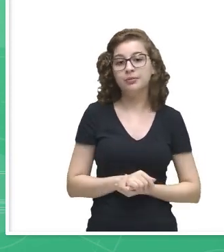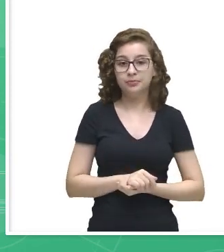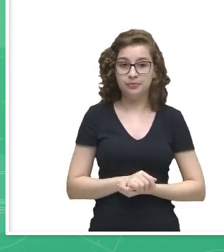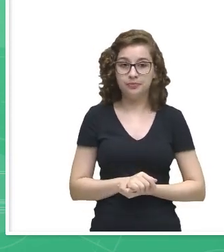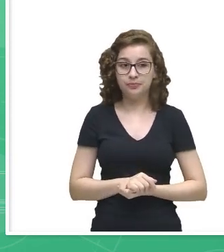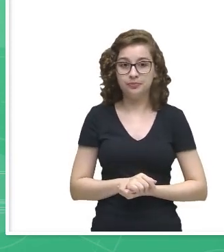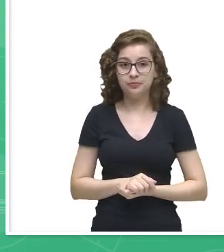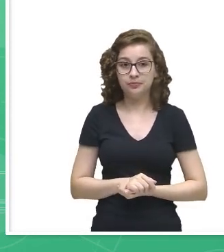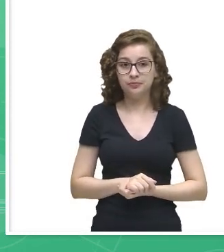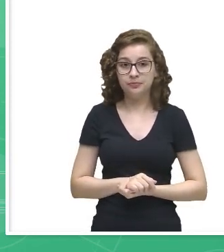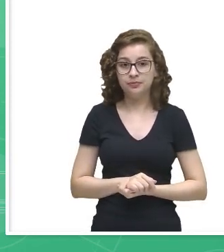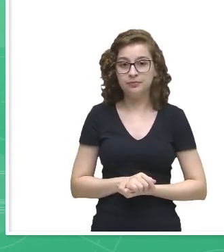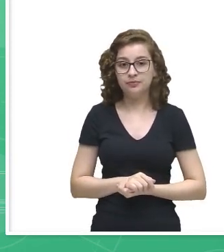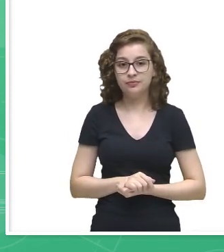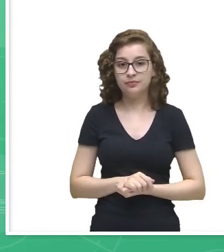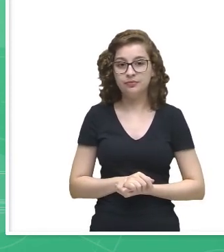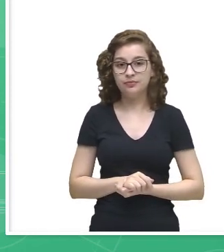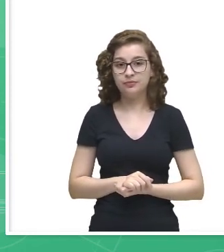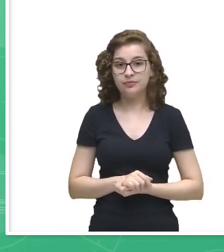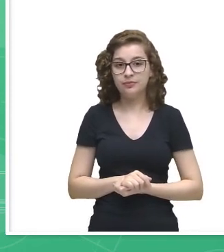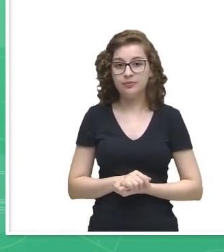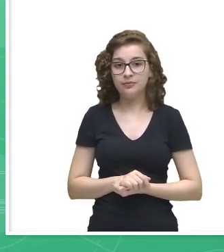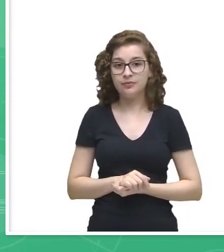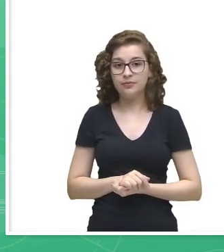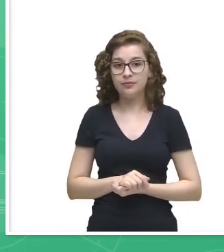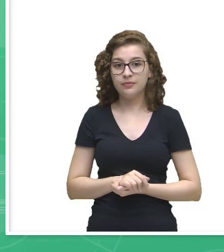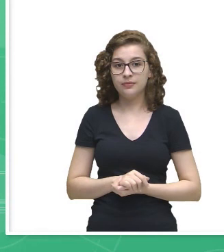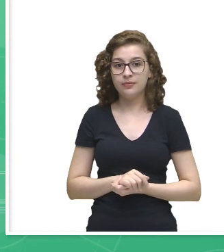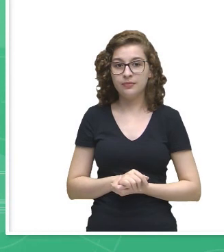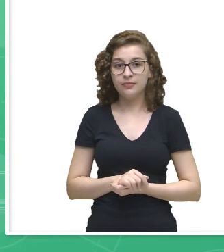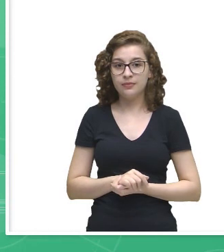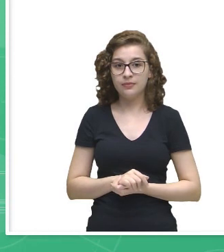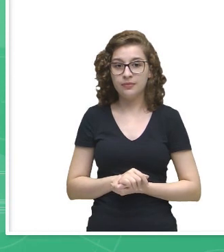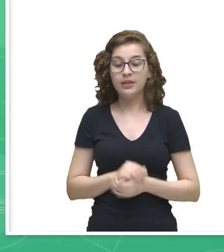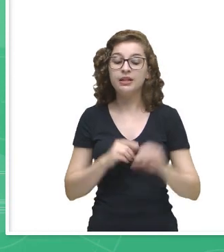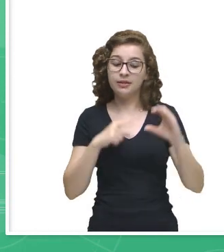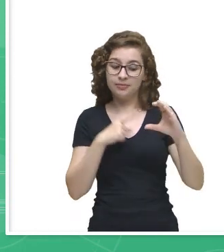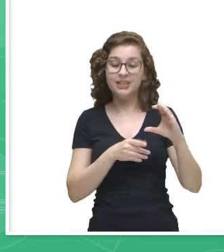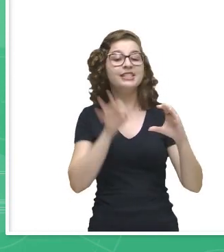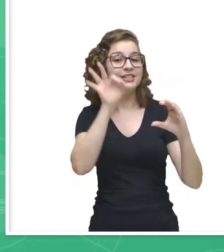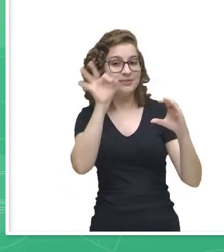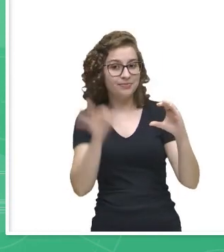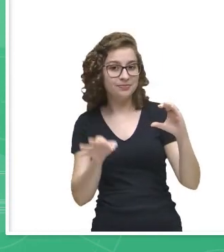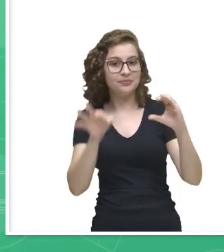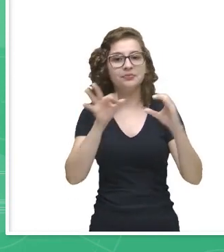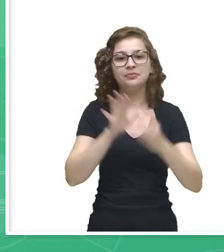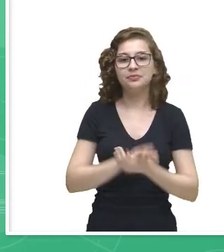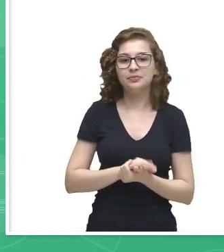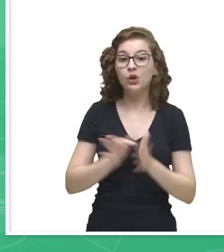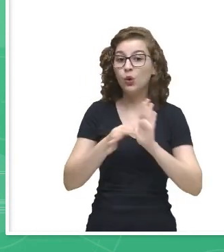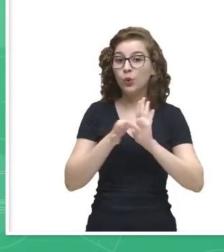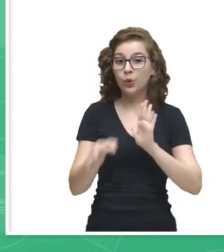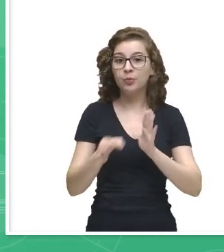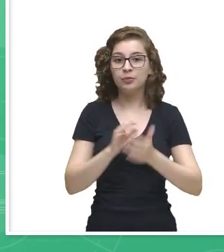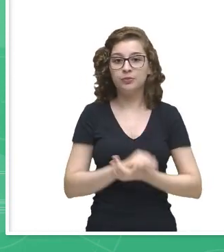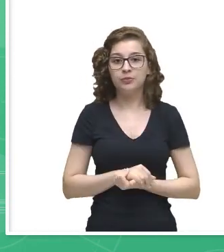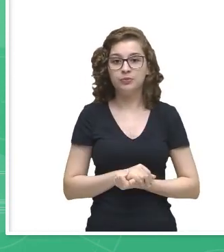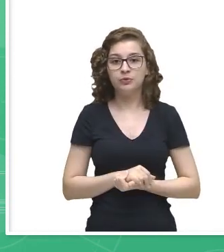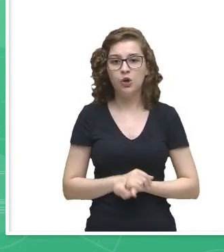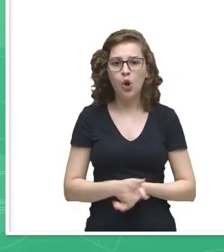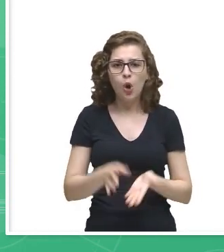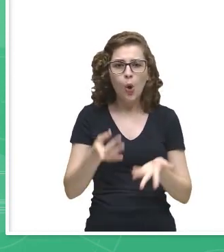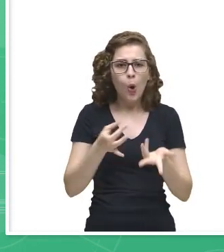então, a letra C como nosso gabarito e, né, o nosso comentário. O temor